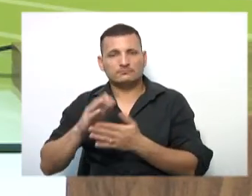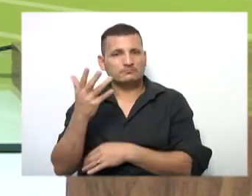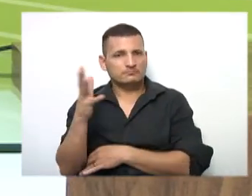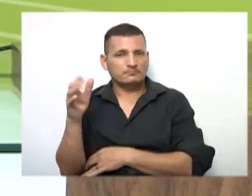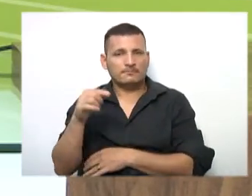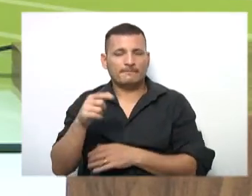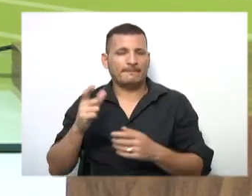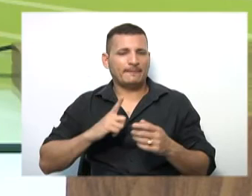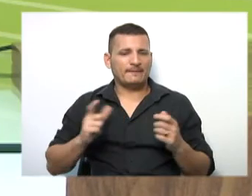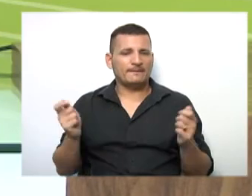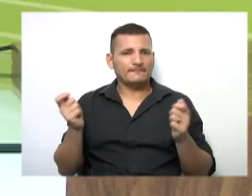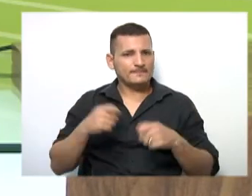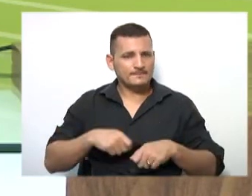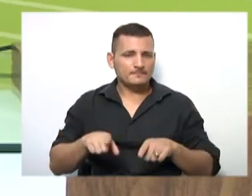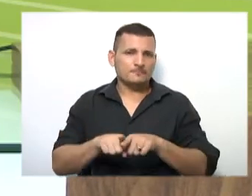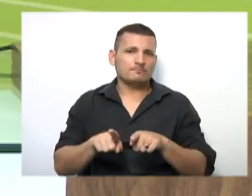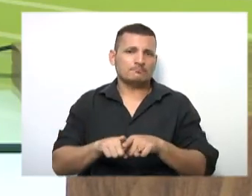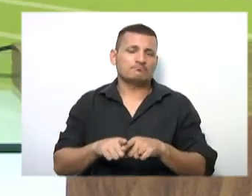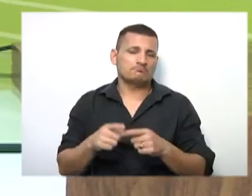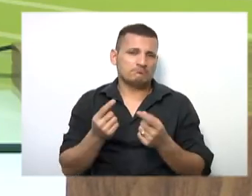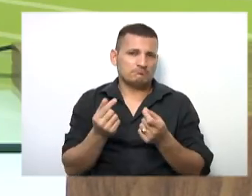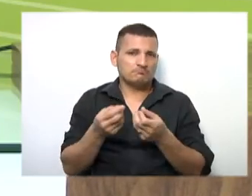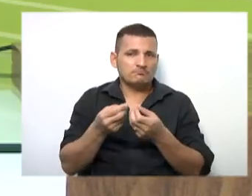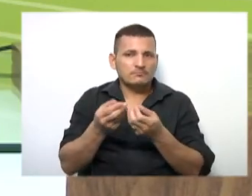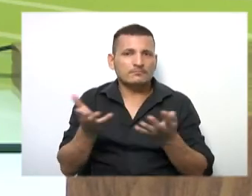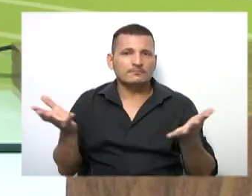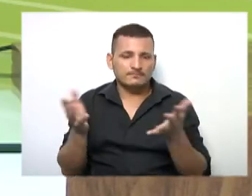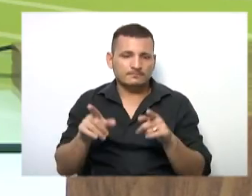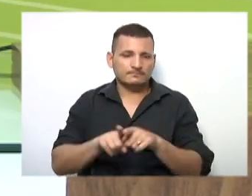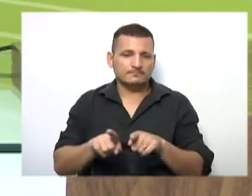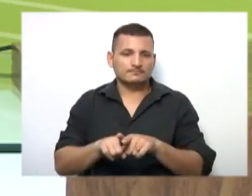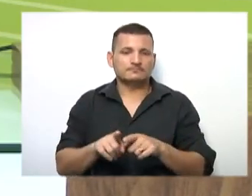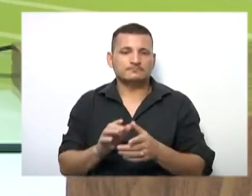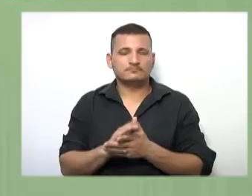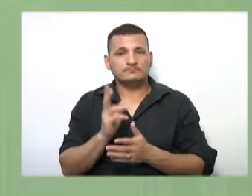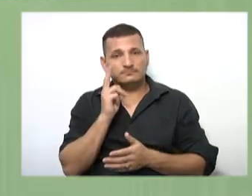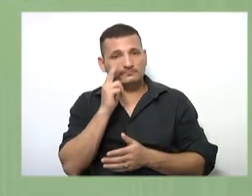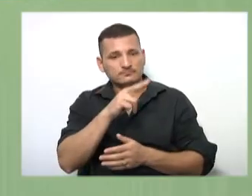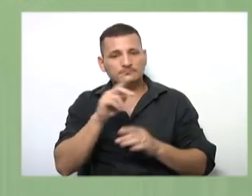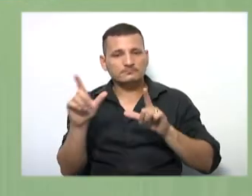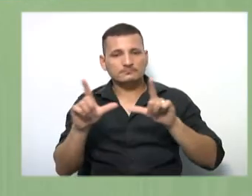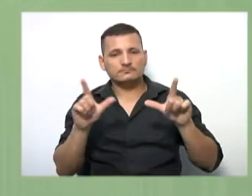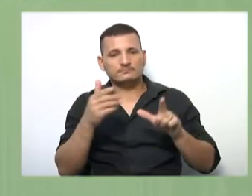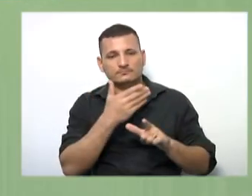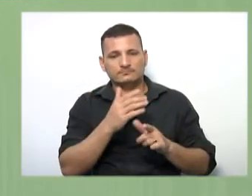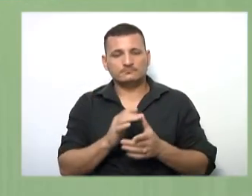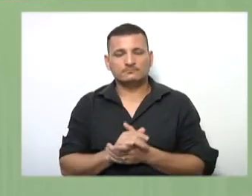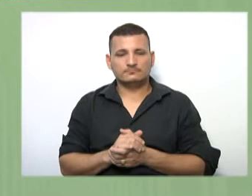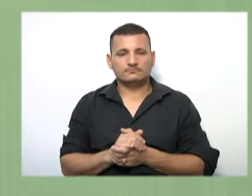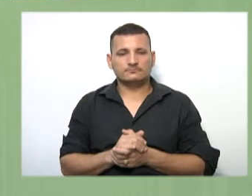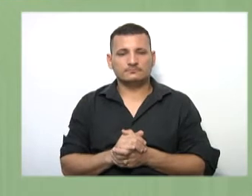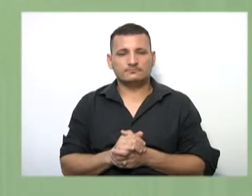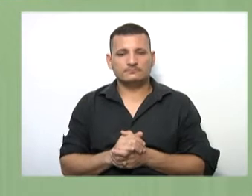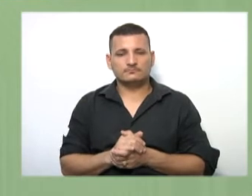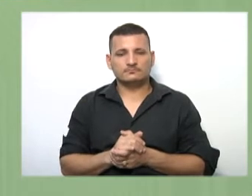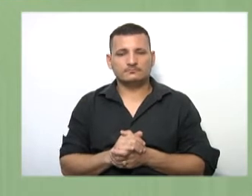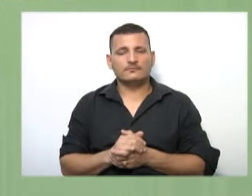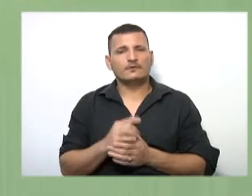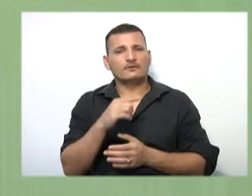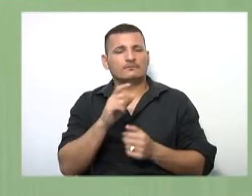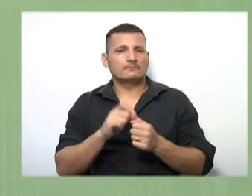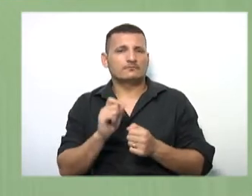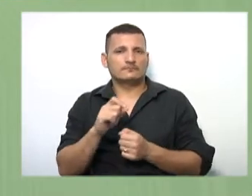potencialidade para distribuir muito renda no seu exercício. No slide a gente vê também que faz com que haja